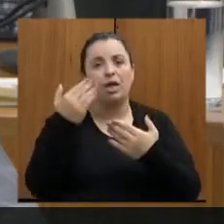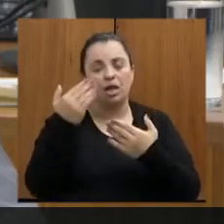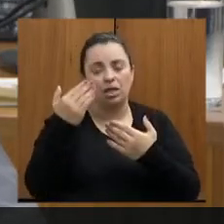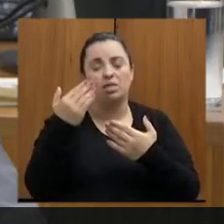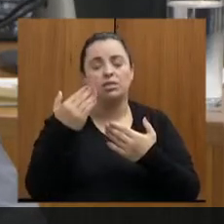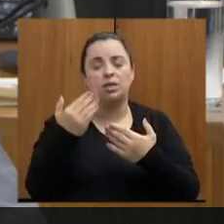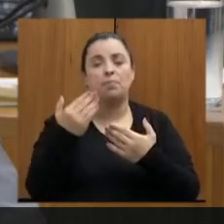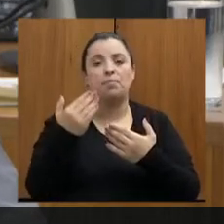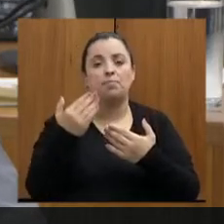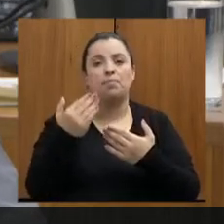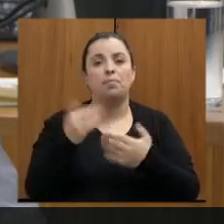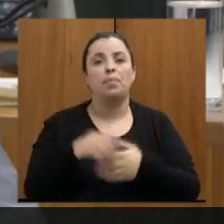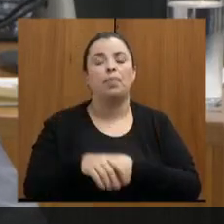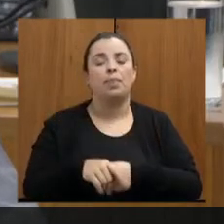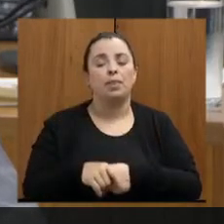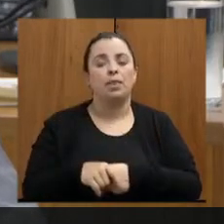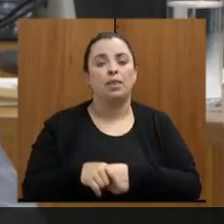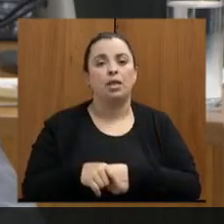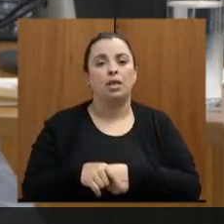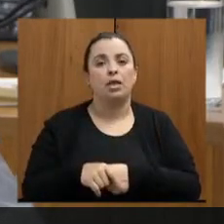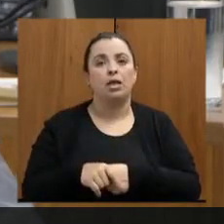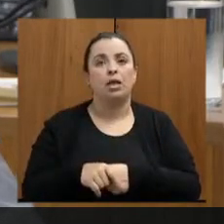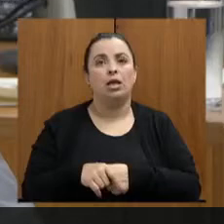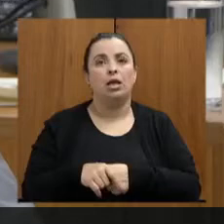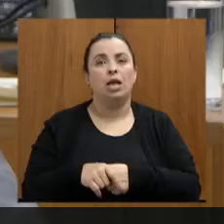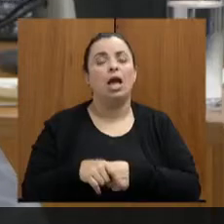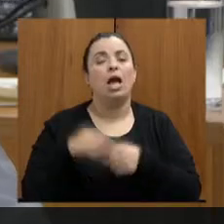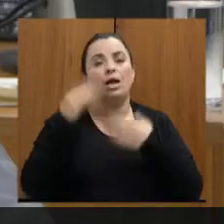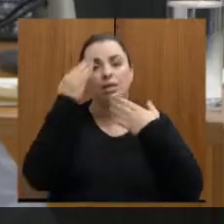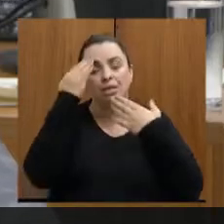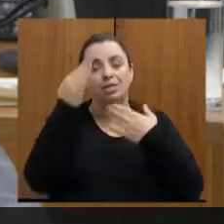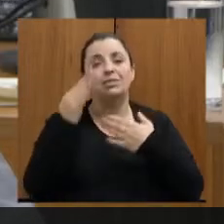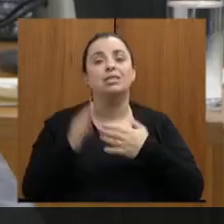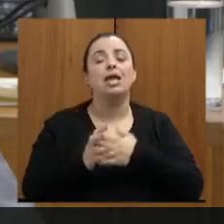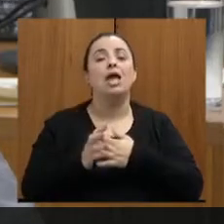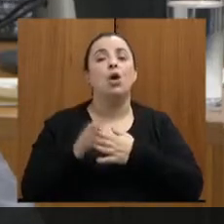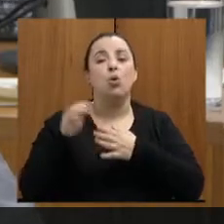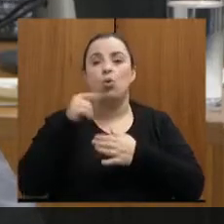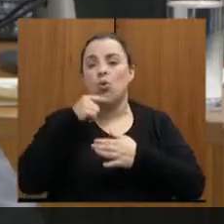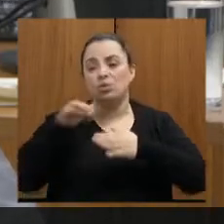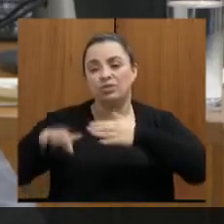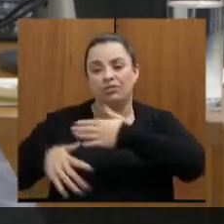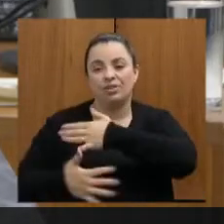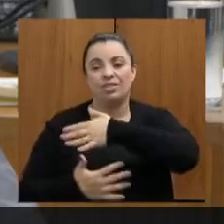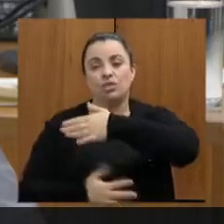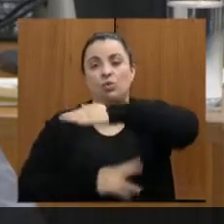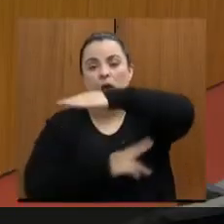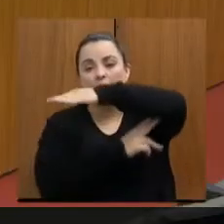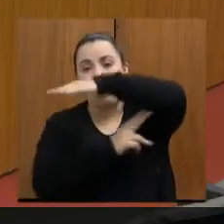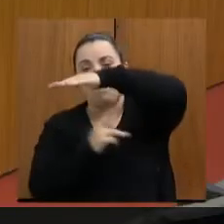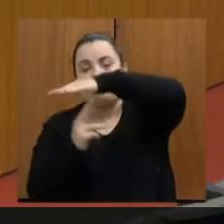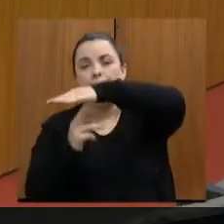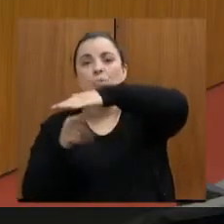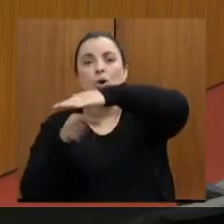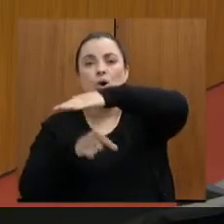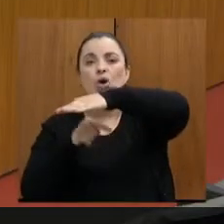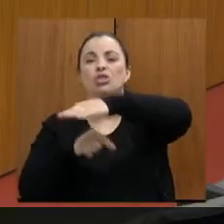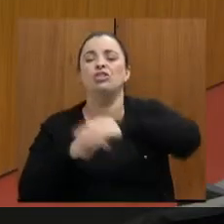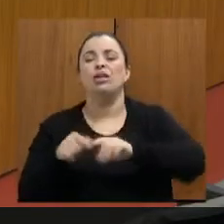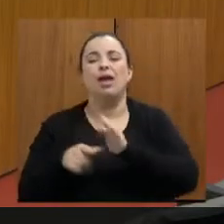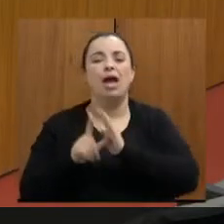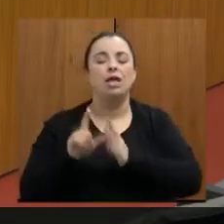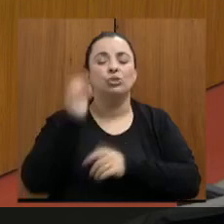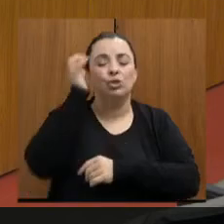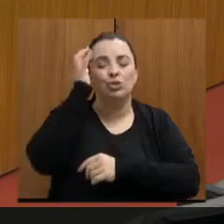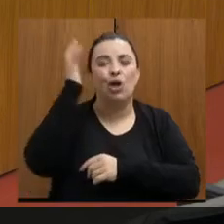agradecer né a nossa Ponte São Francisco tão sonhados no leite na época o décadas e